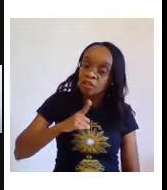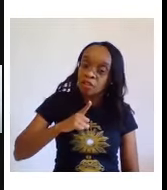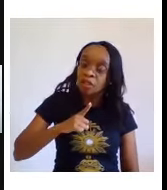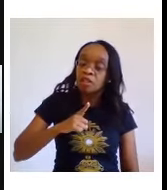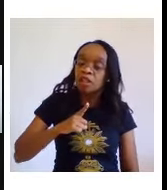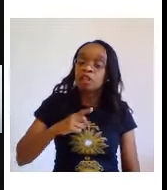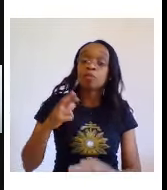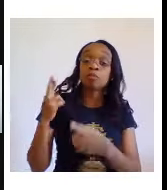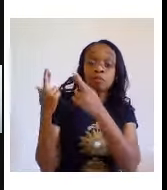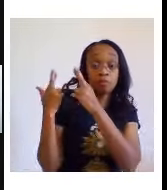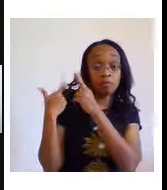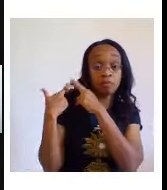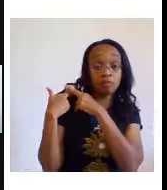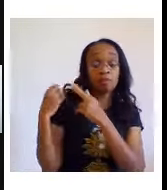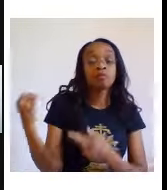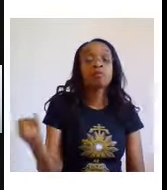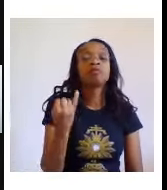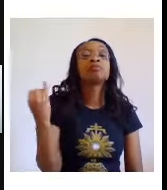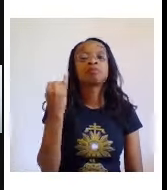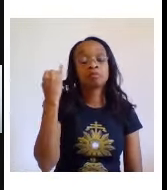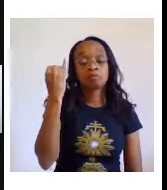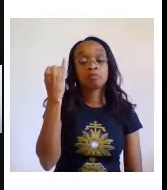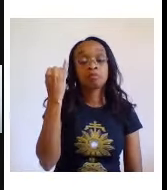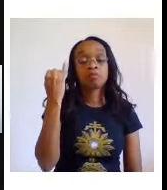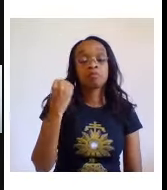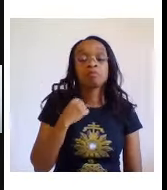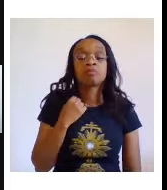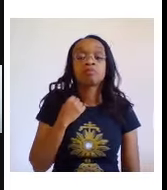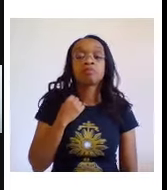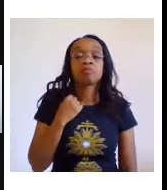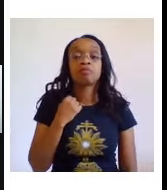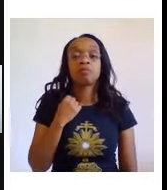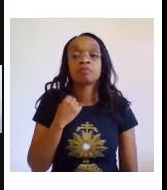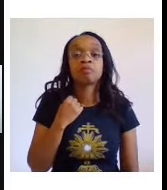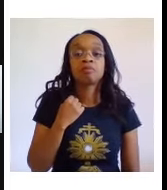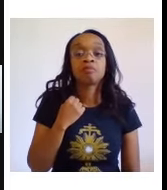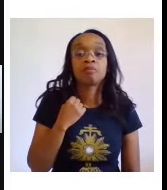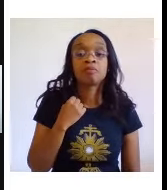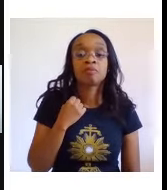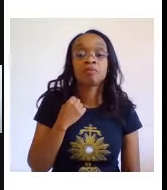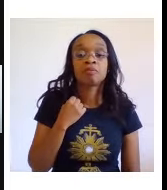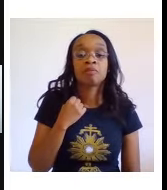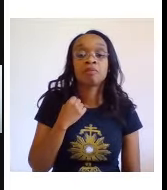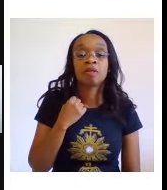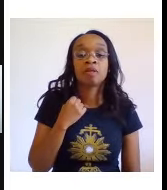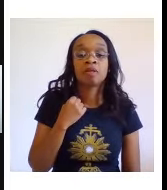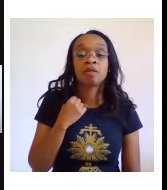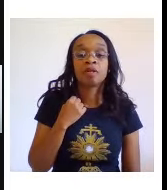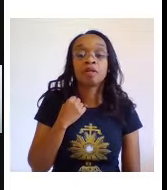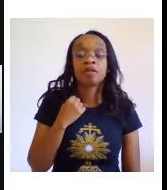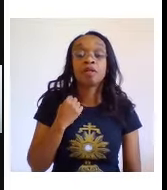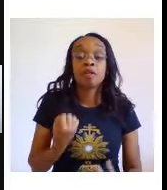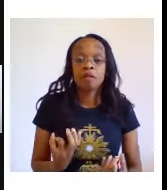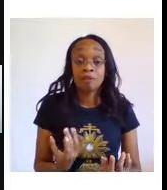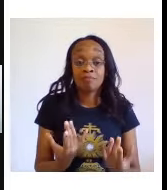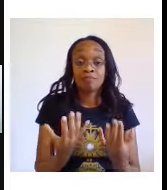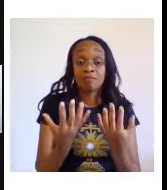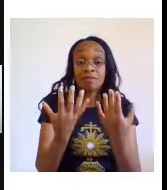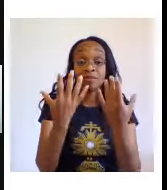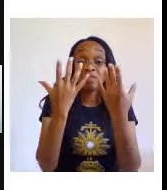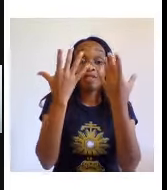oitavo ou sétimo, segundo o último análise, e as